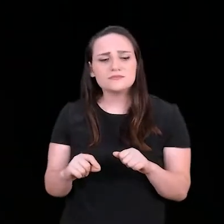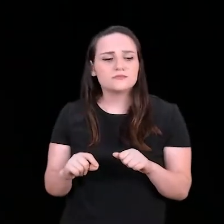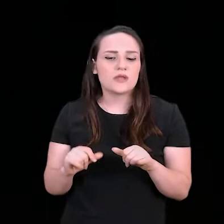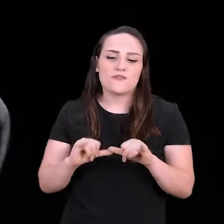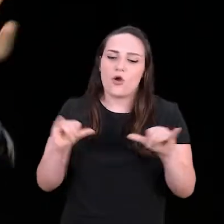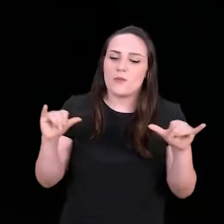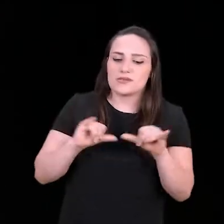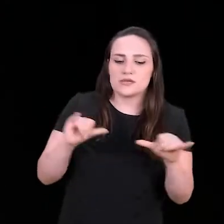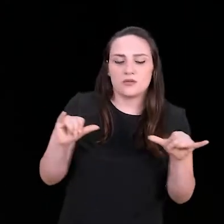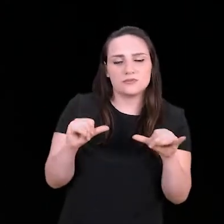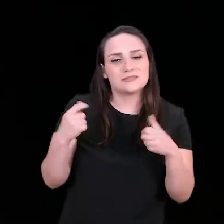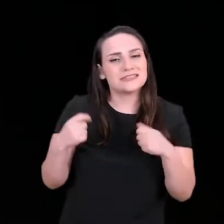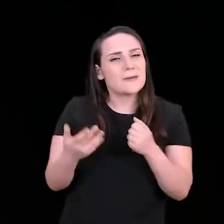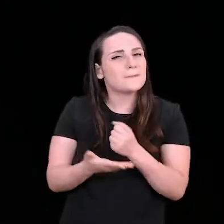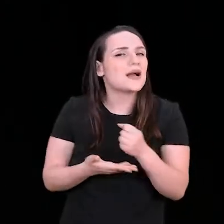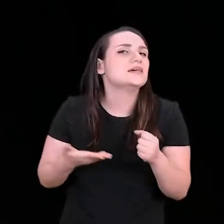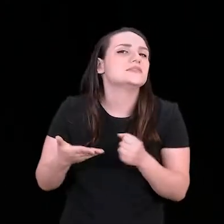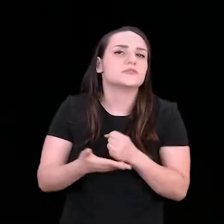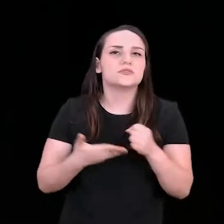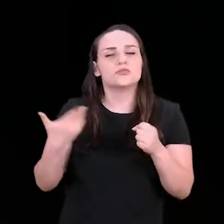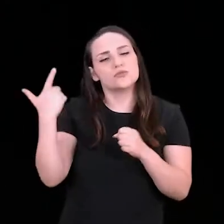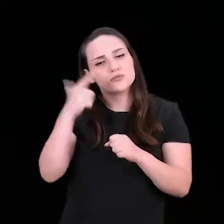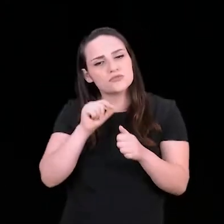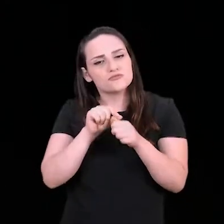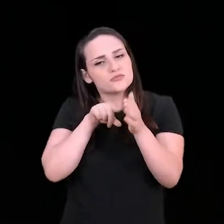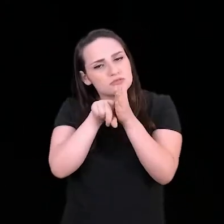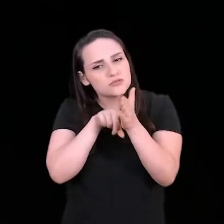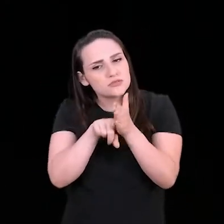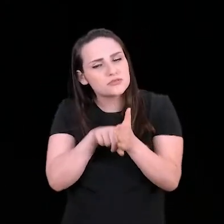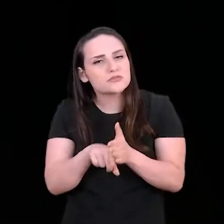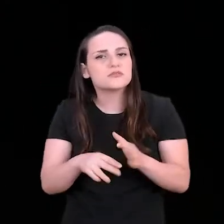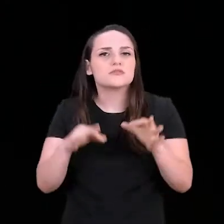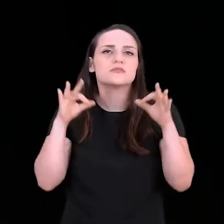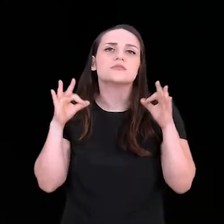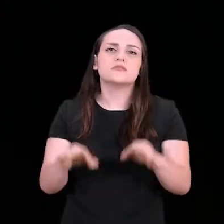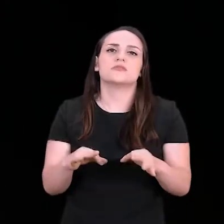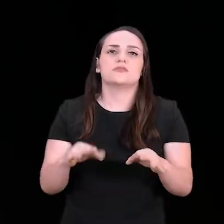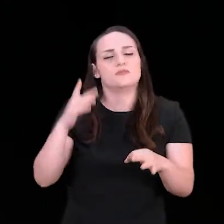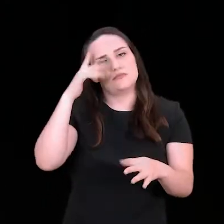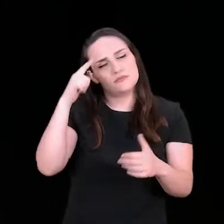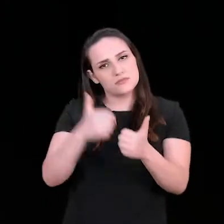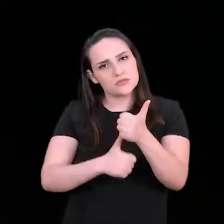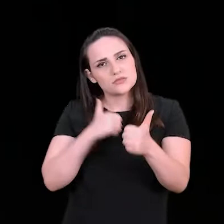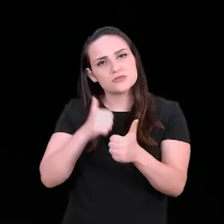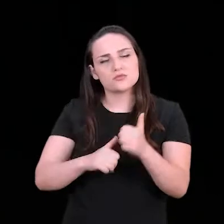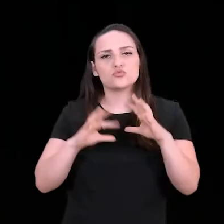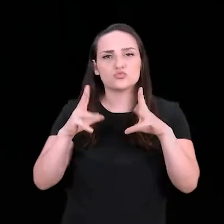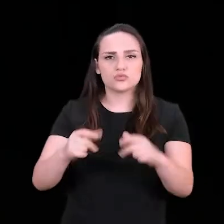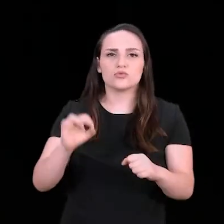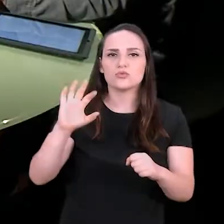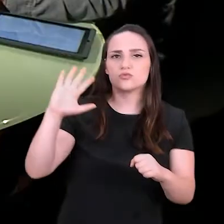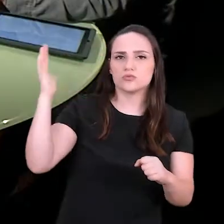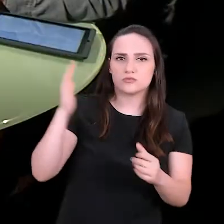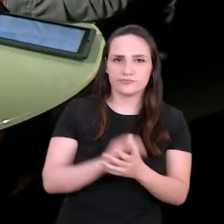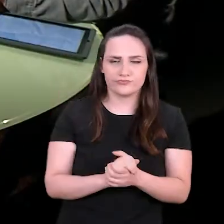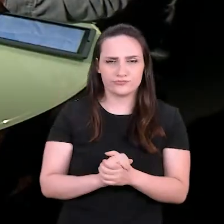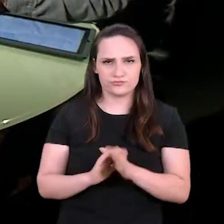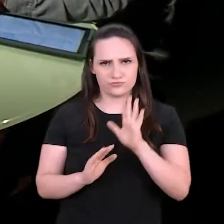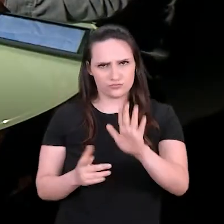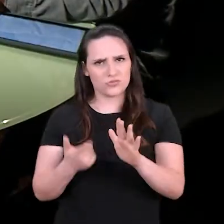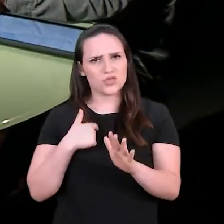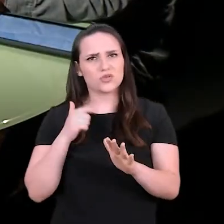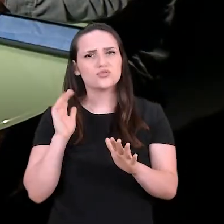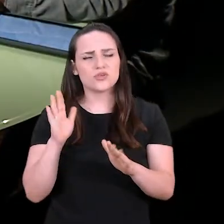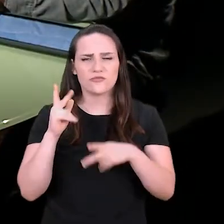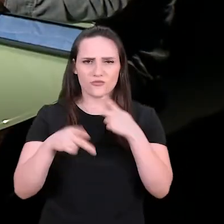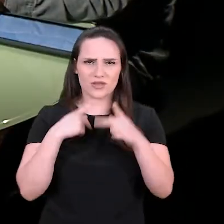um mínimo ali de dados para que você consiga fazer a investigação, né? Consiga fazer a reflexão sobre aqueles dados. A gente já chegou mais ou menos a